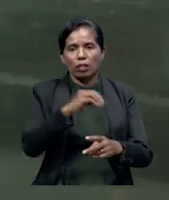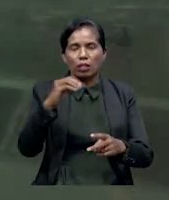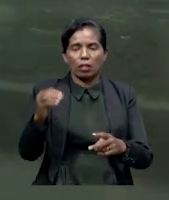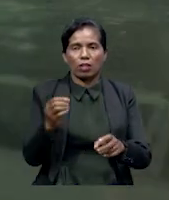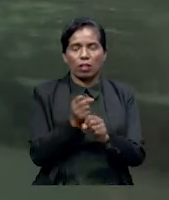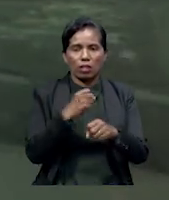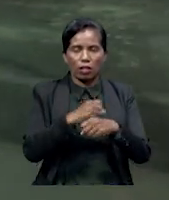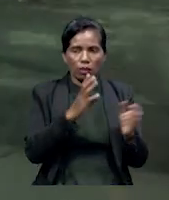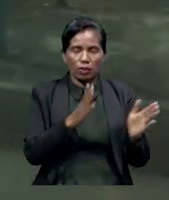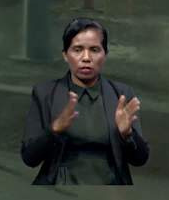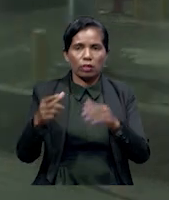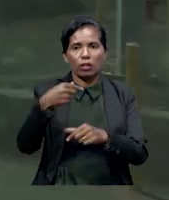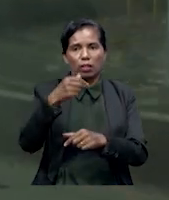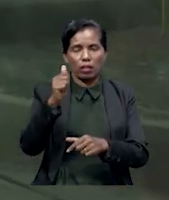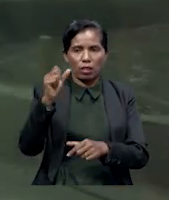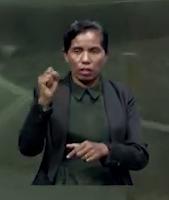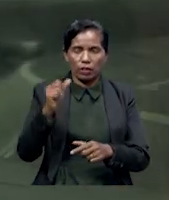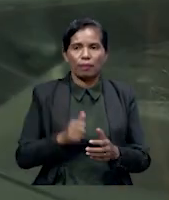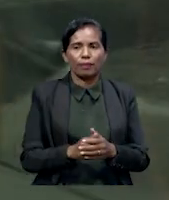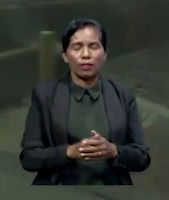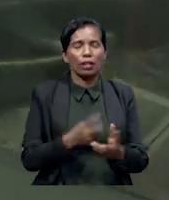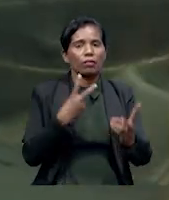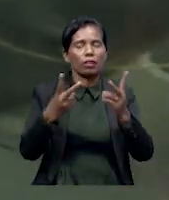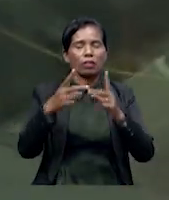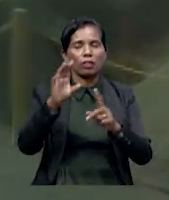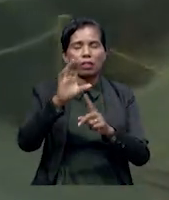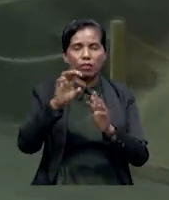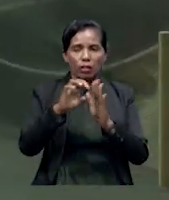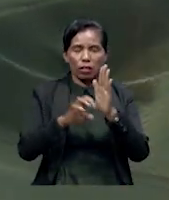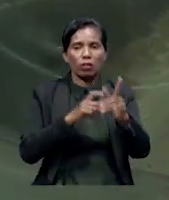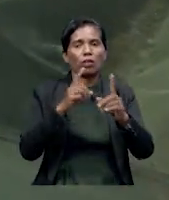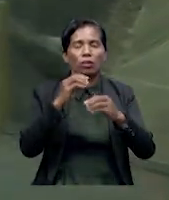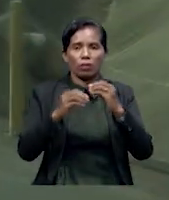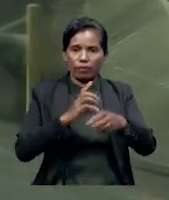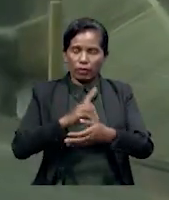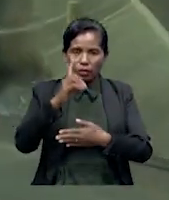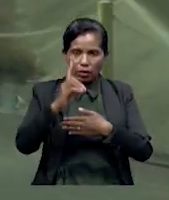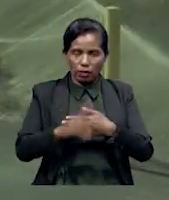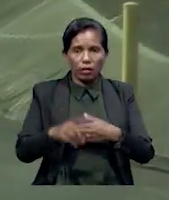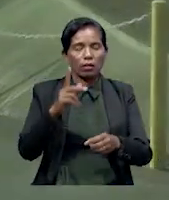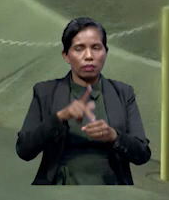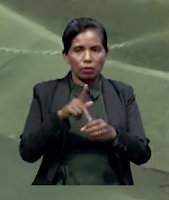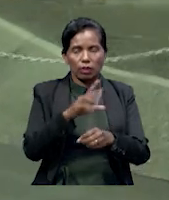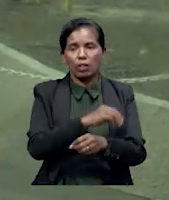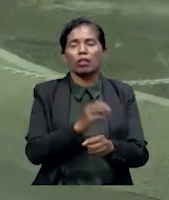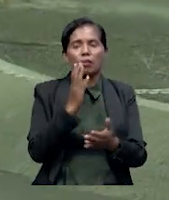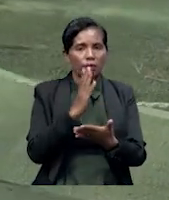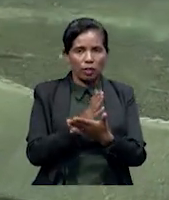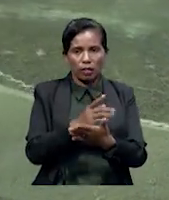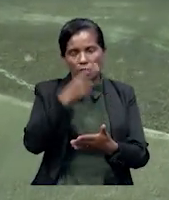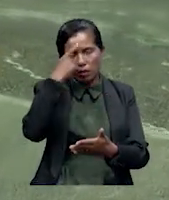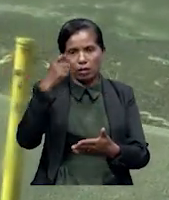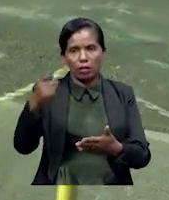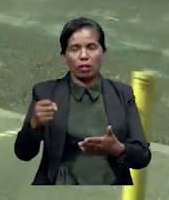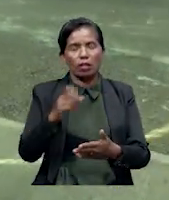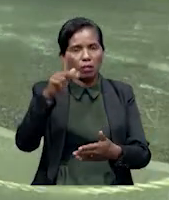durante de processa gás. Visita chefe estado da Austrália Mos colia quando o desenvolvimento Greater Sunrise nebe durante ne parado, tamo